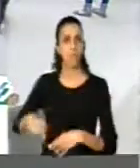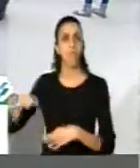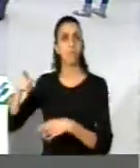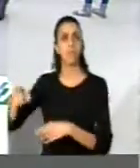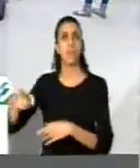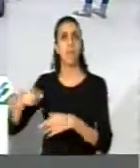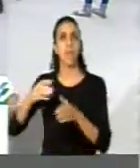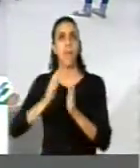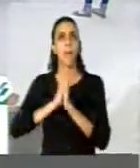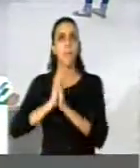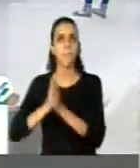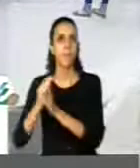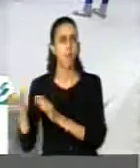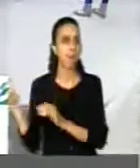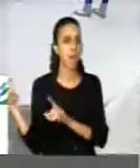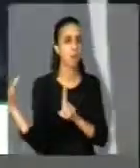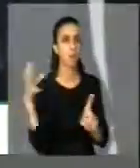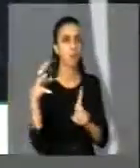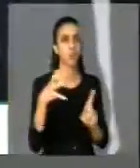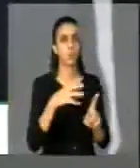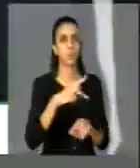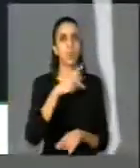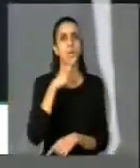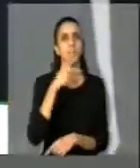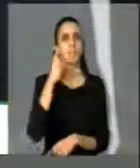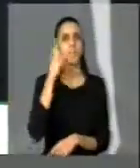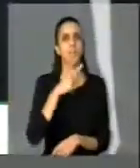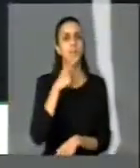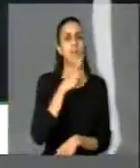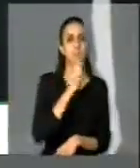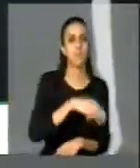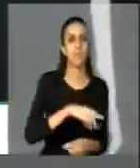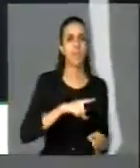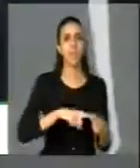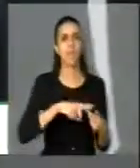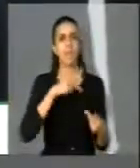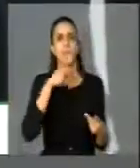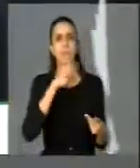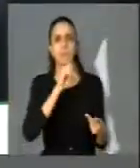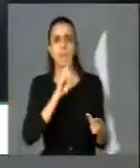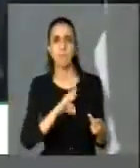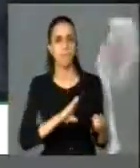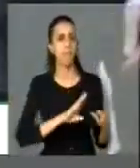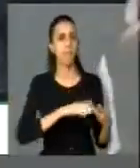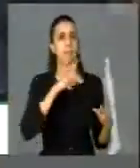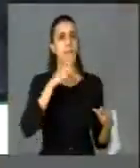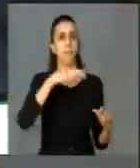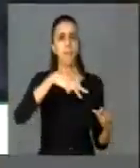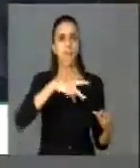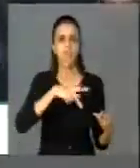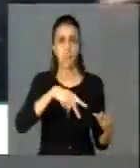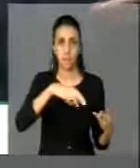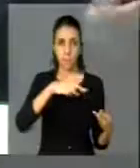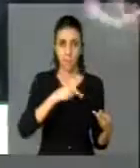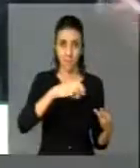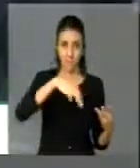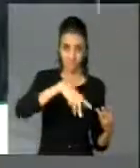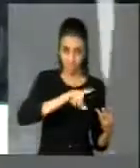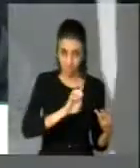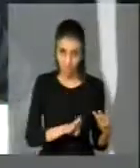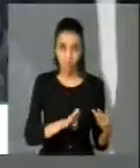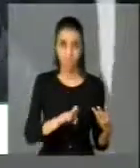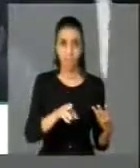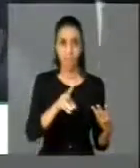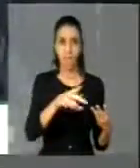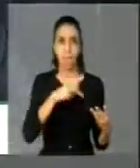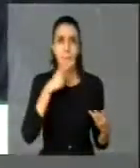do PMDB, os deputados do PSDB, do DEM, ou seja, os deputados da base do governo, deste governo que